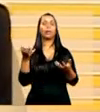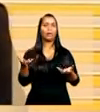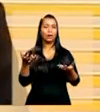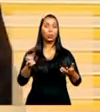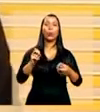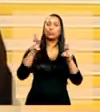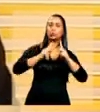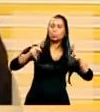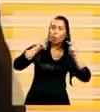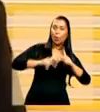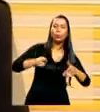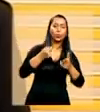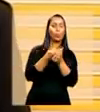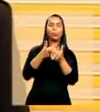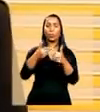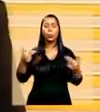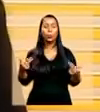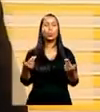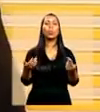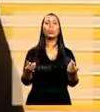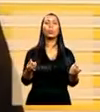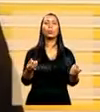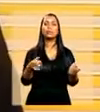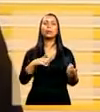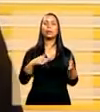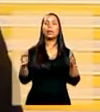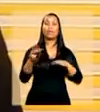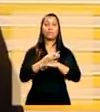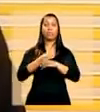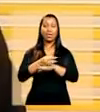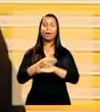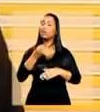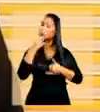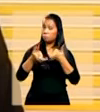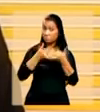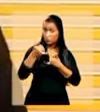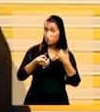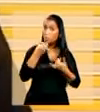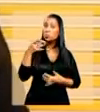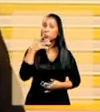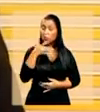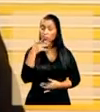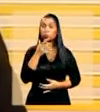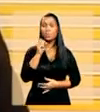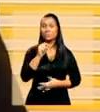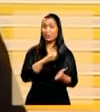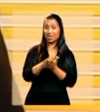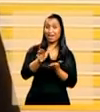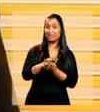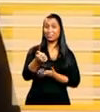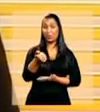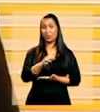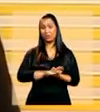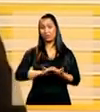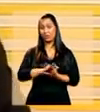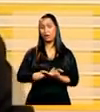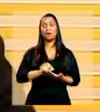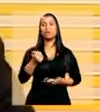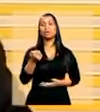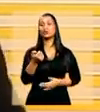viajar, ou queiram ir no shopping comprar coisas. Tem como passar umas férias divertidas, gostosas, sem gastar